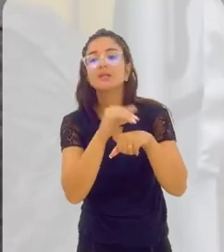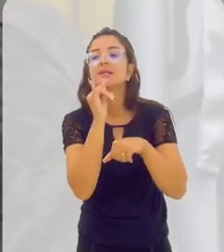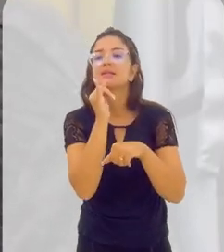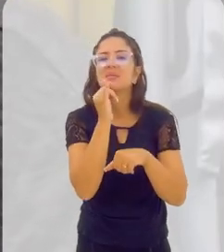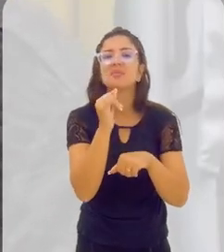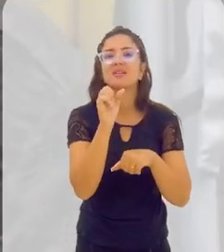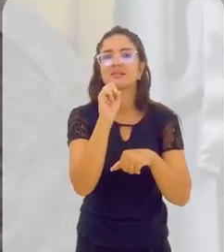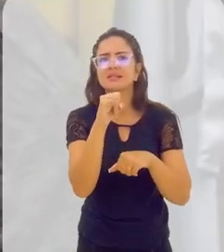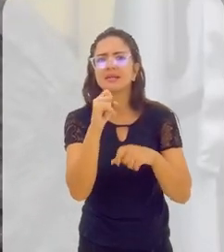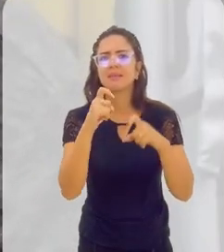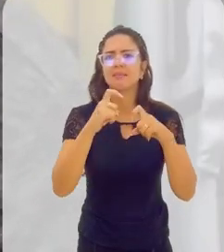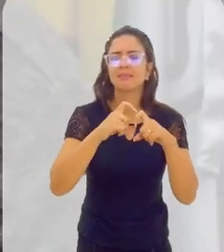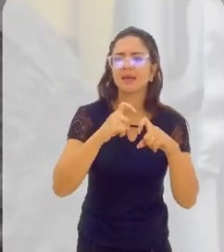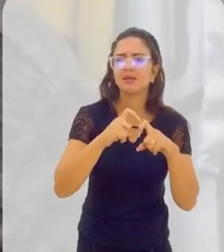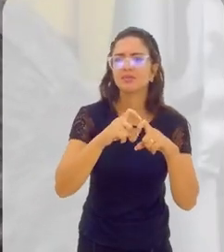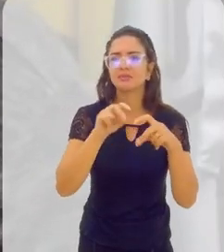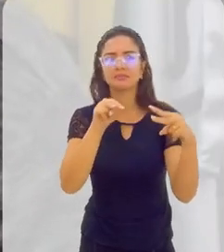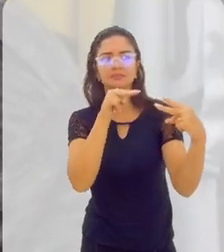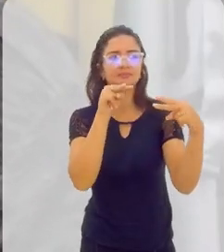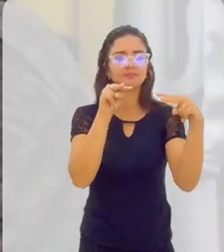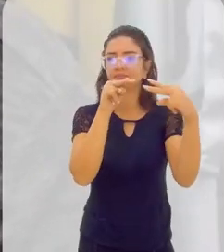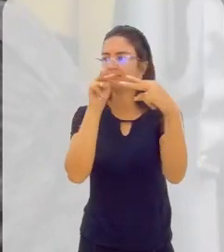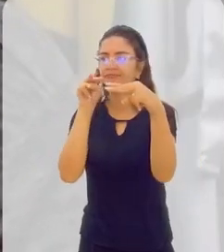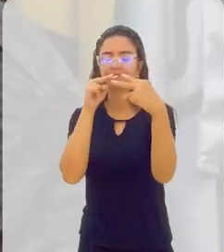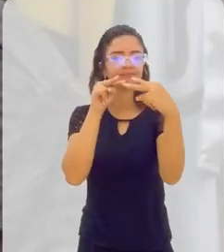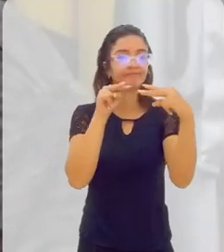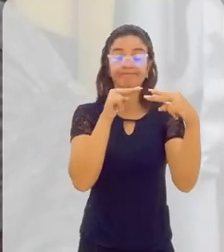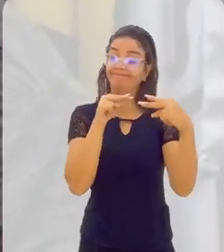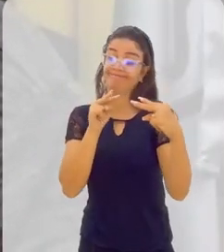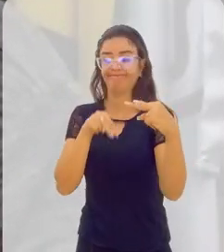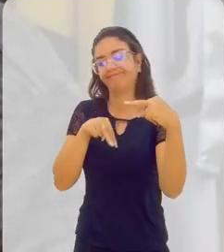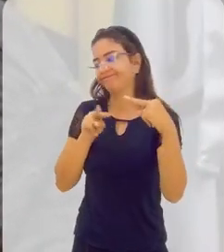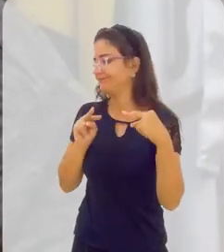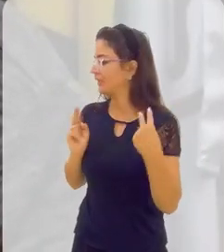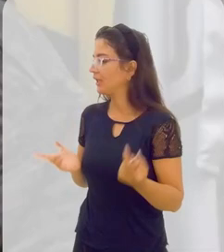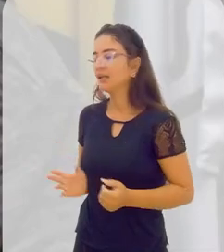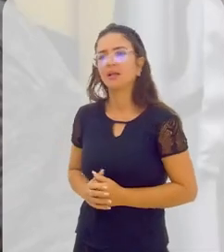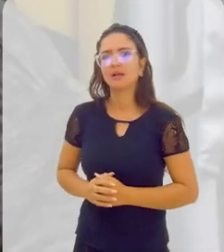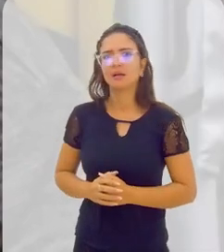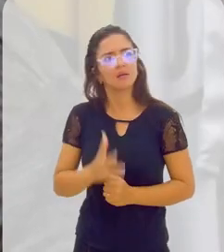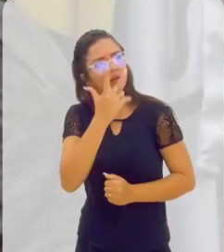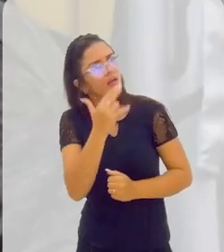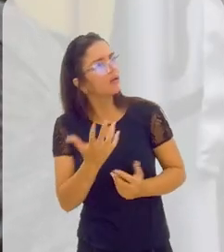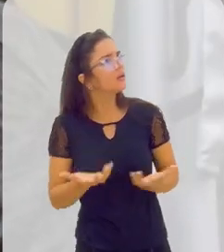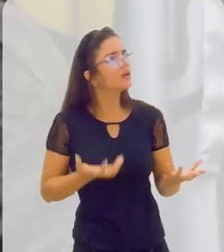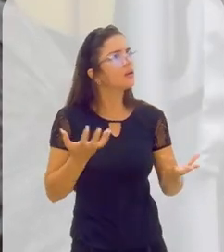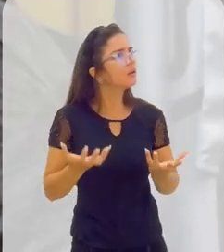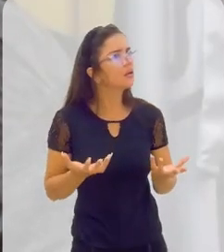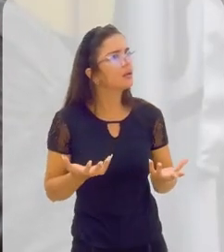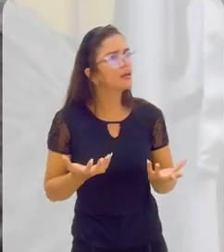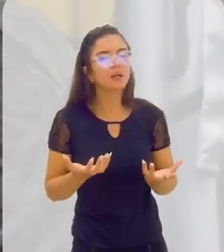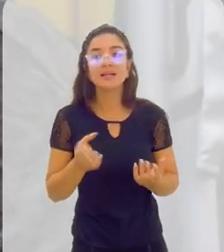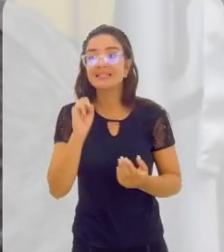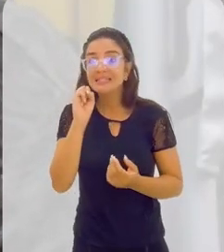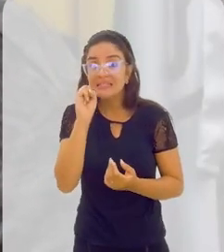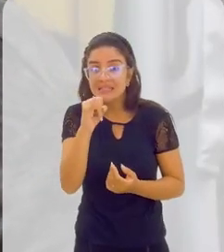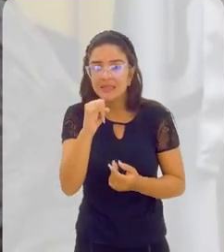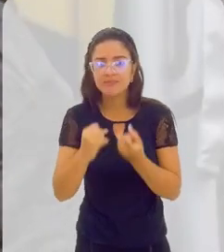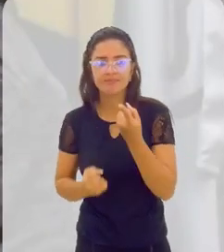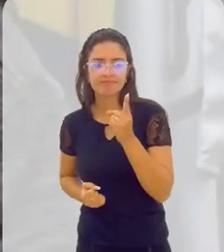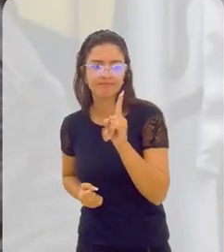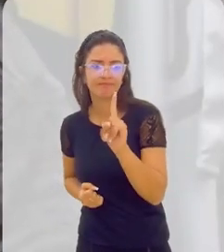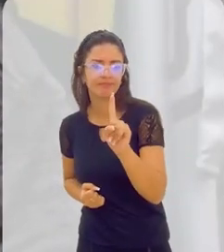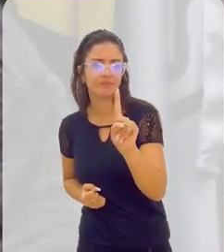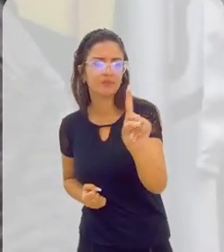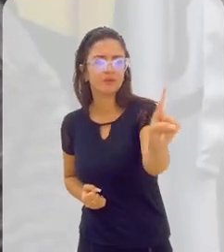começa a olhar um para o lado do outro e vai baixando o Tom é porcaria para gente quando vira de costas